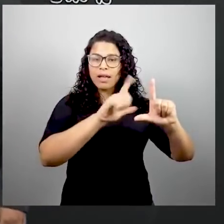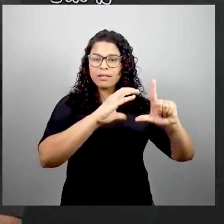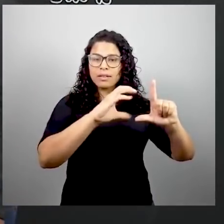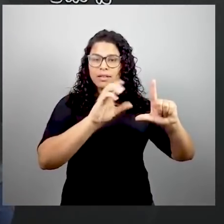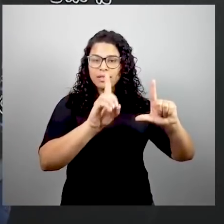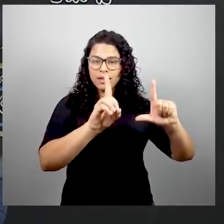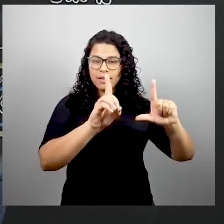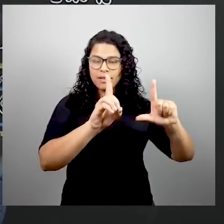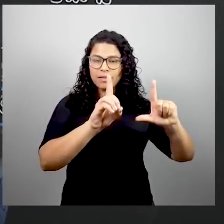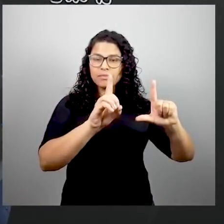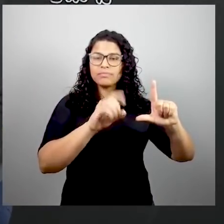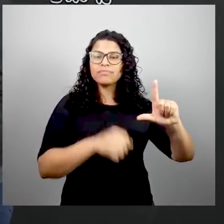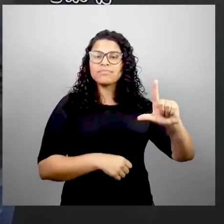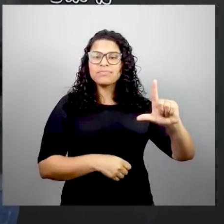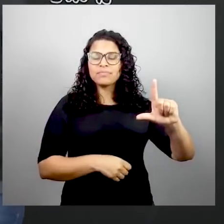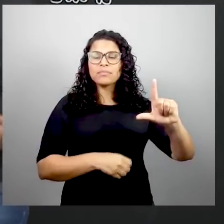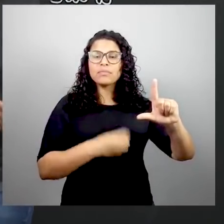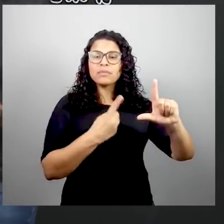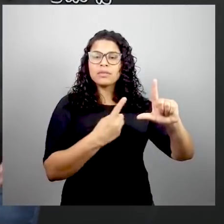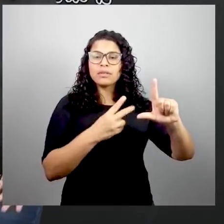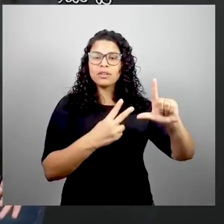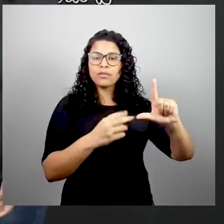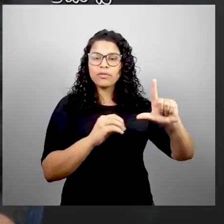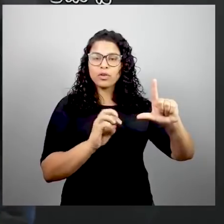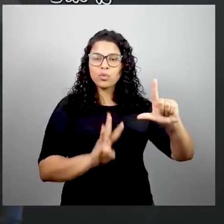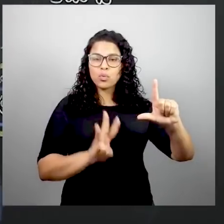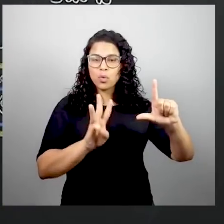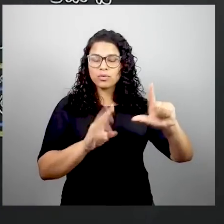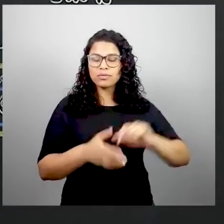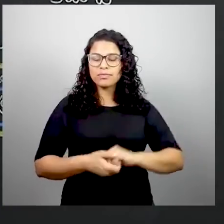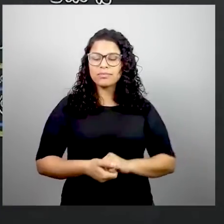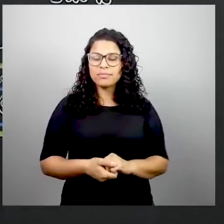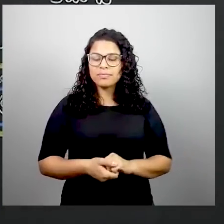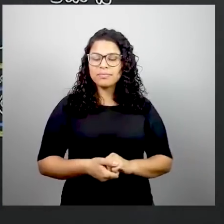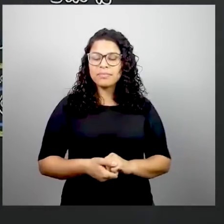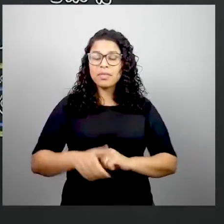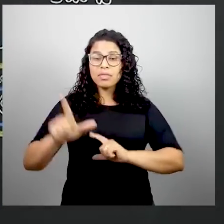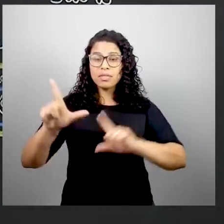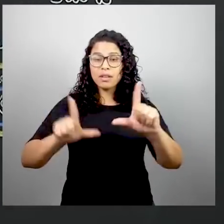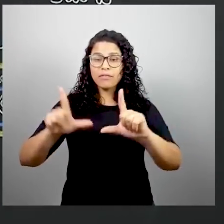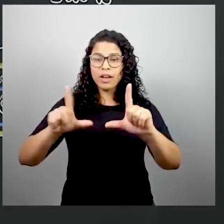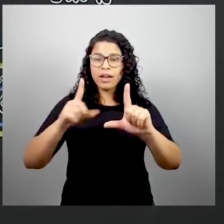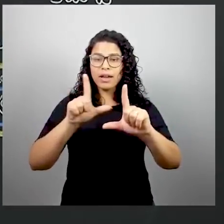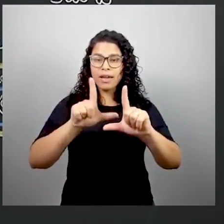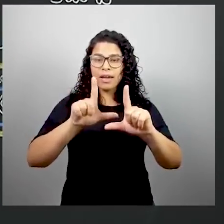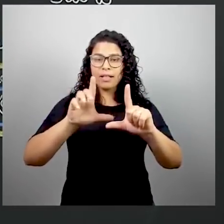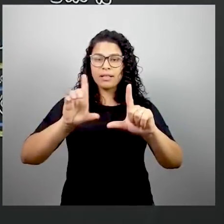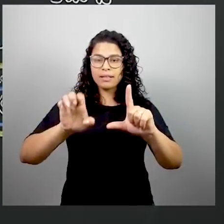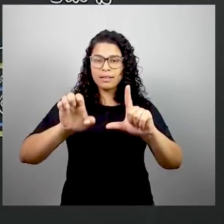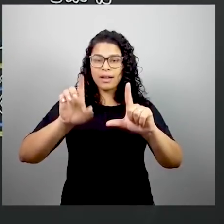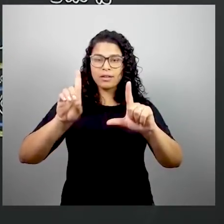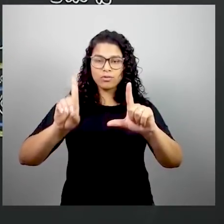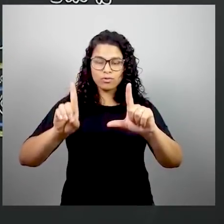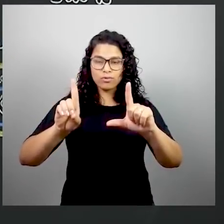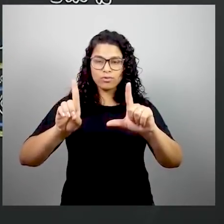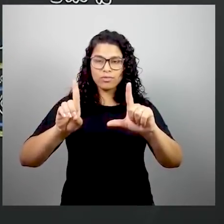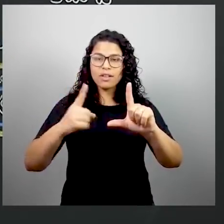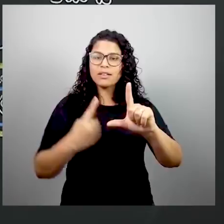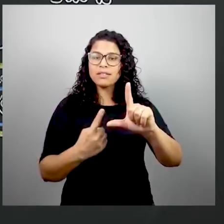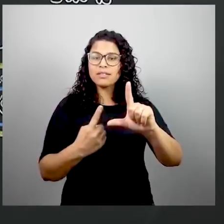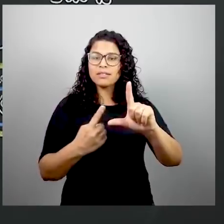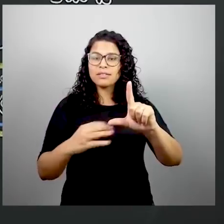de 32 polegadas, 120 watts, uma de 32 polegadas, só que de